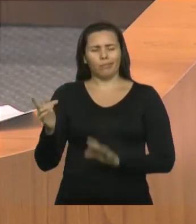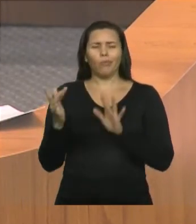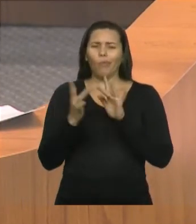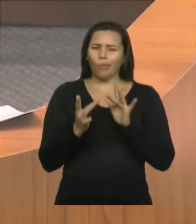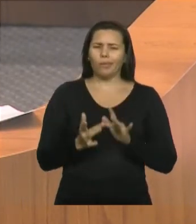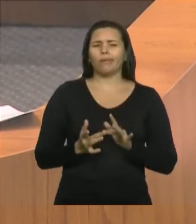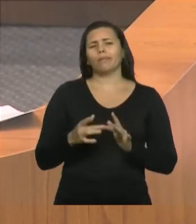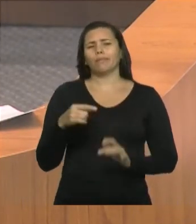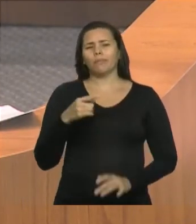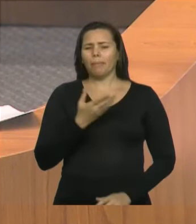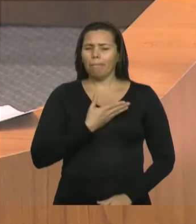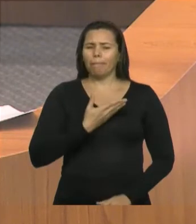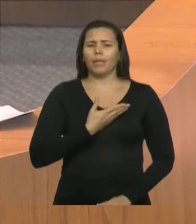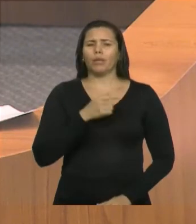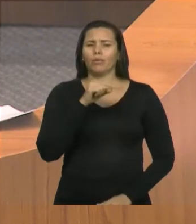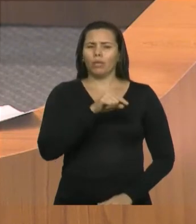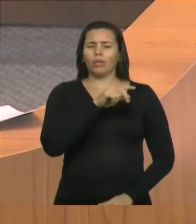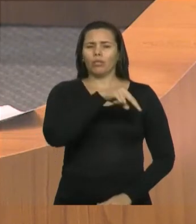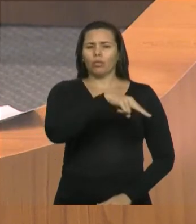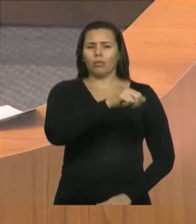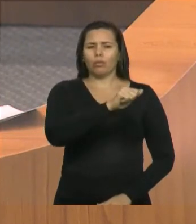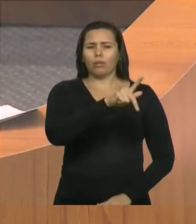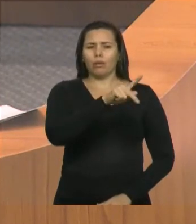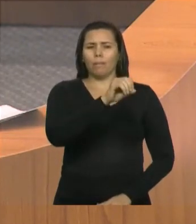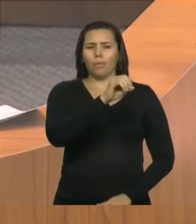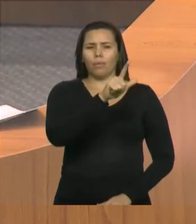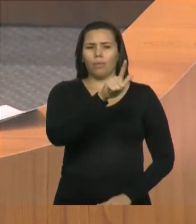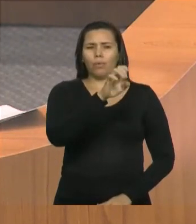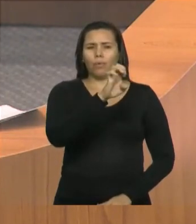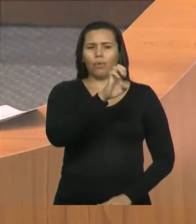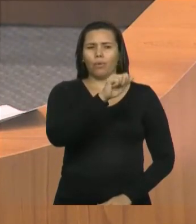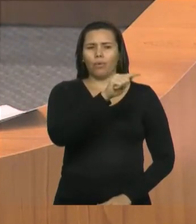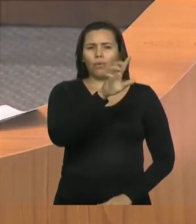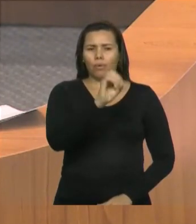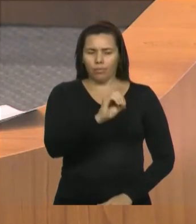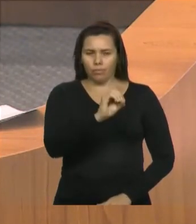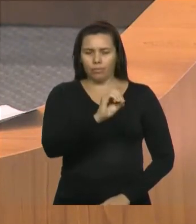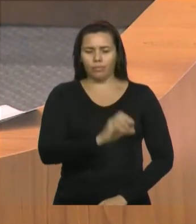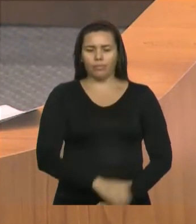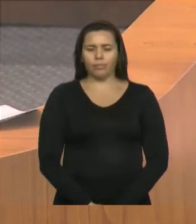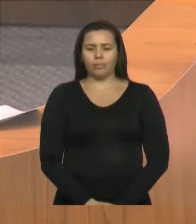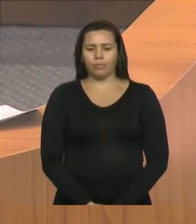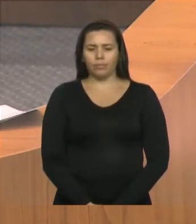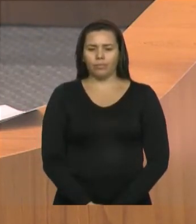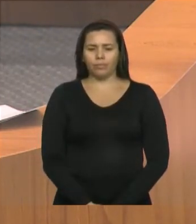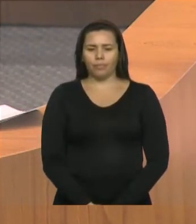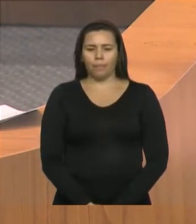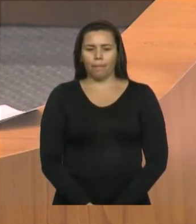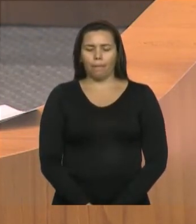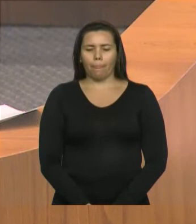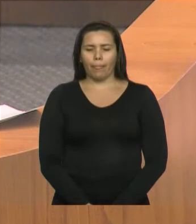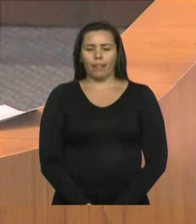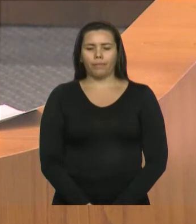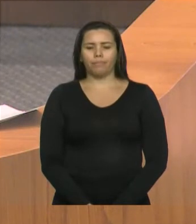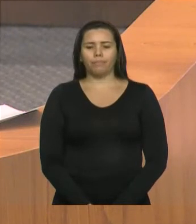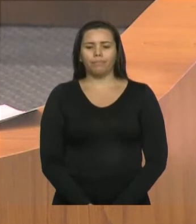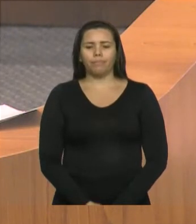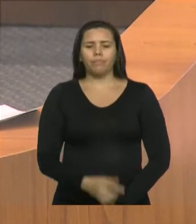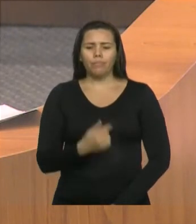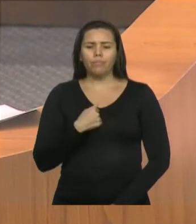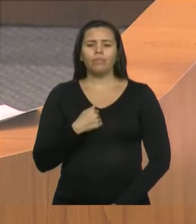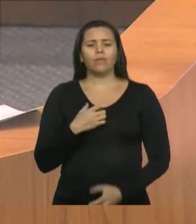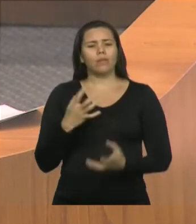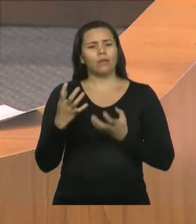momento de luto da nossa cidade. E gostaria de fazer esse pronunciamento em sua homenagem.